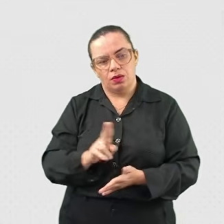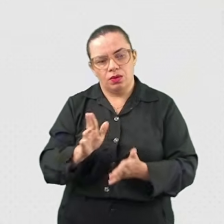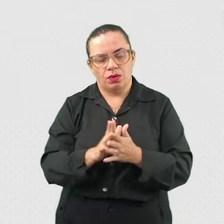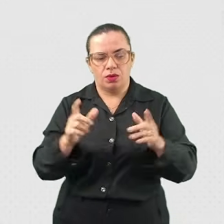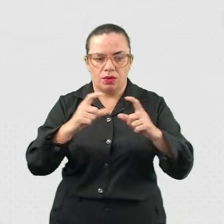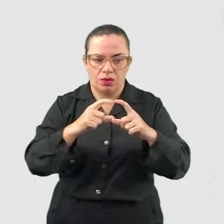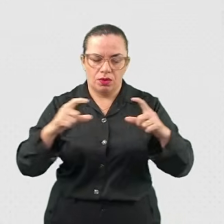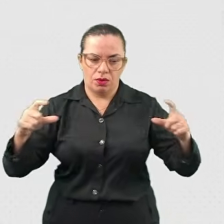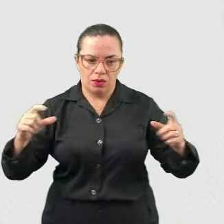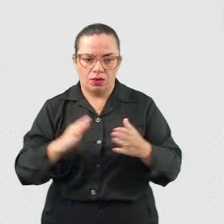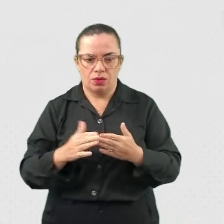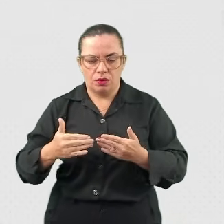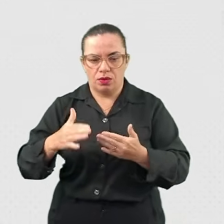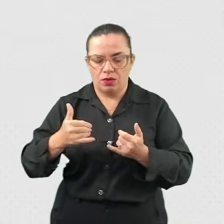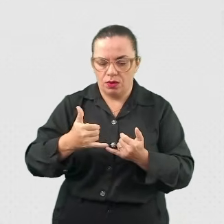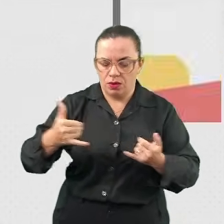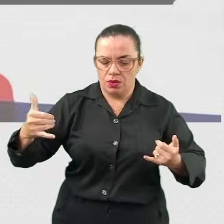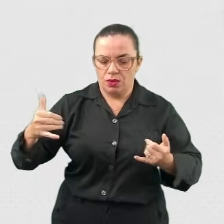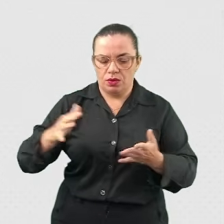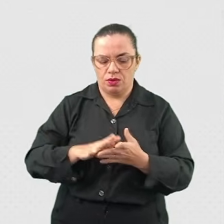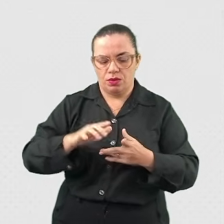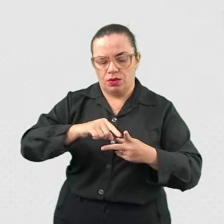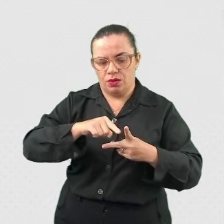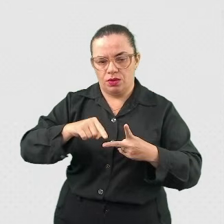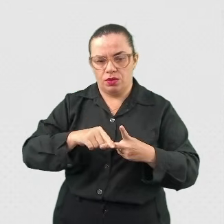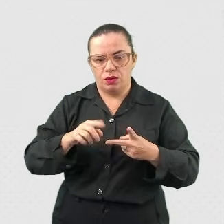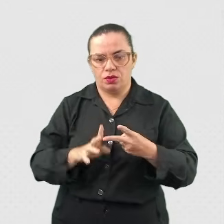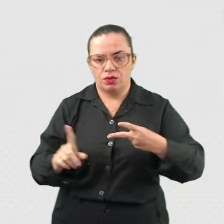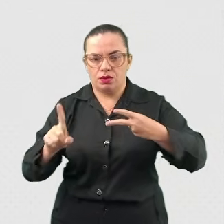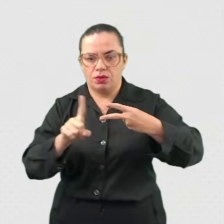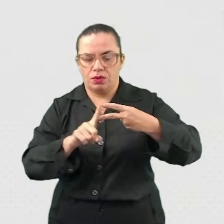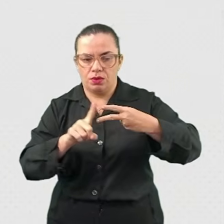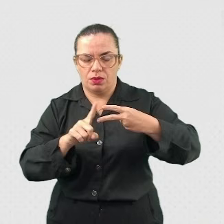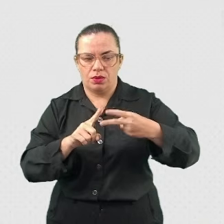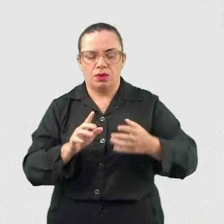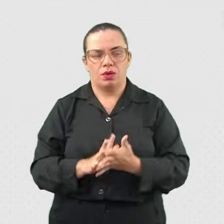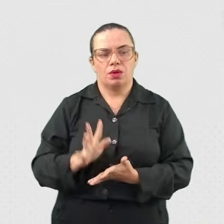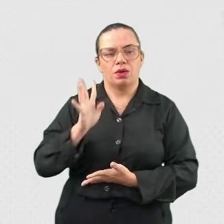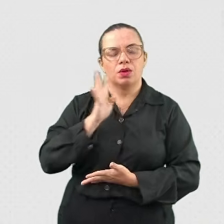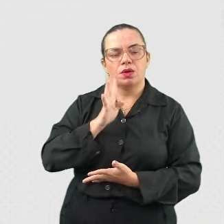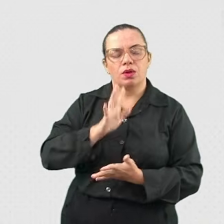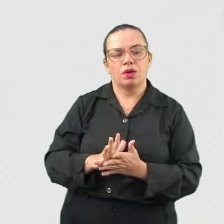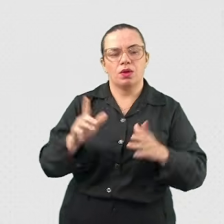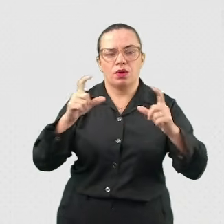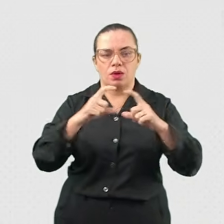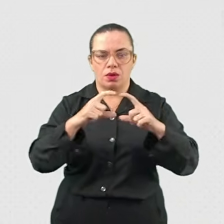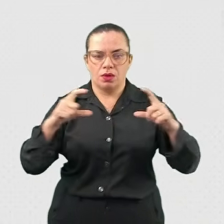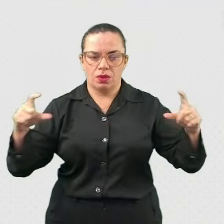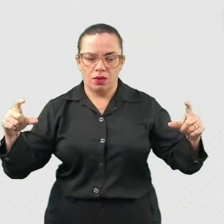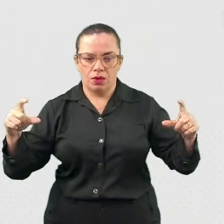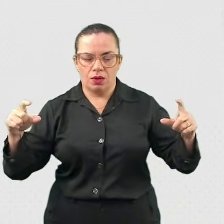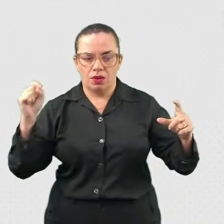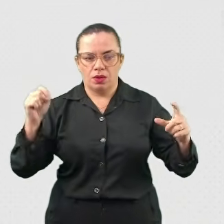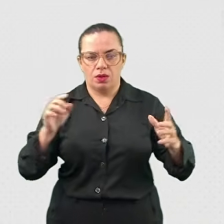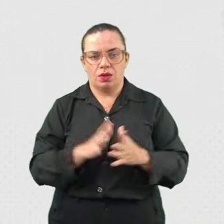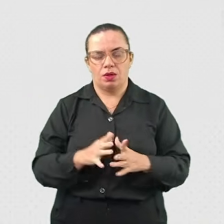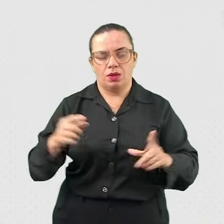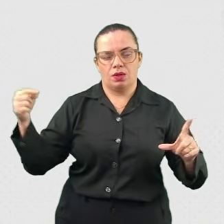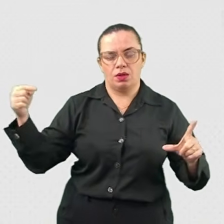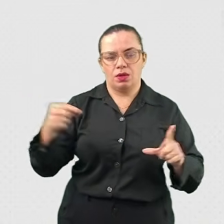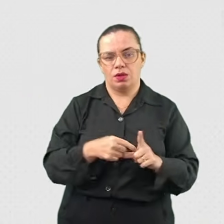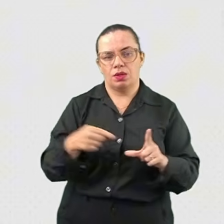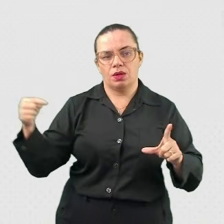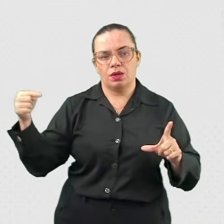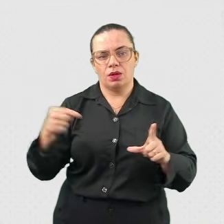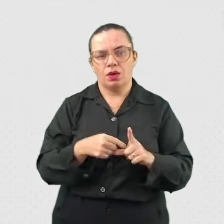ângulos externos de um polígono. Beleza, turminha? Outra fórmula agora é o número de diagonais. O que é